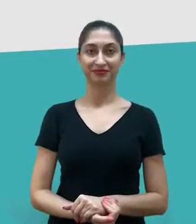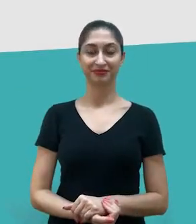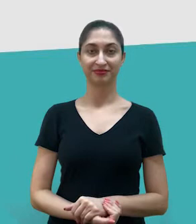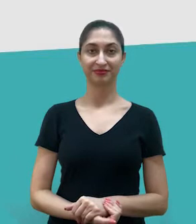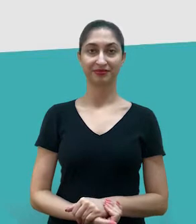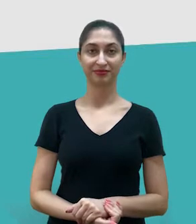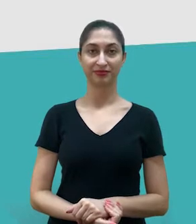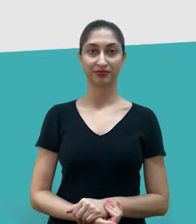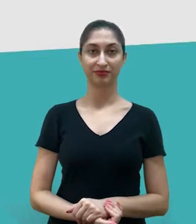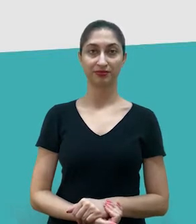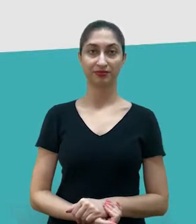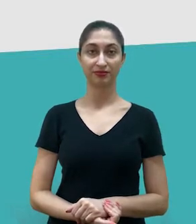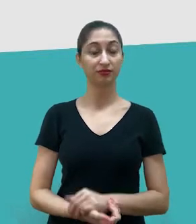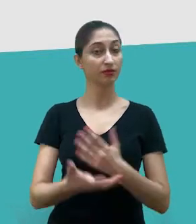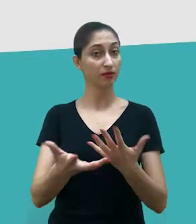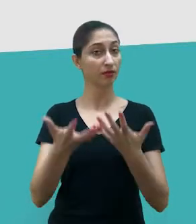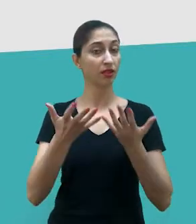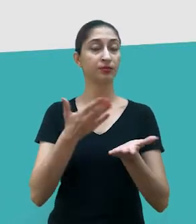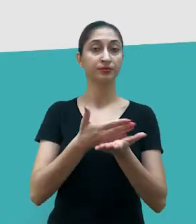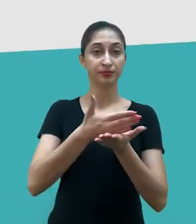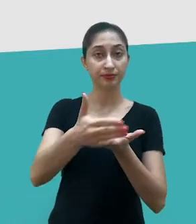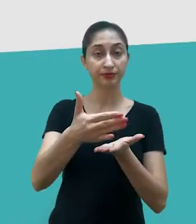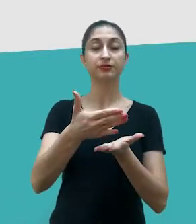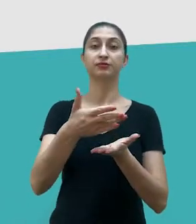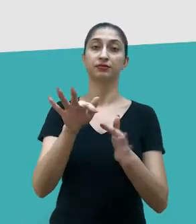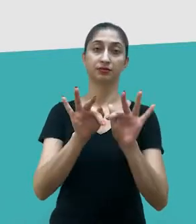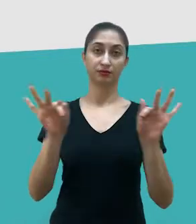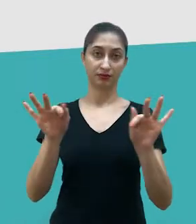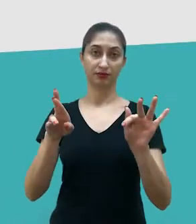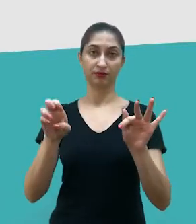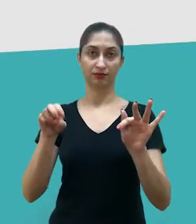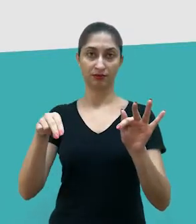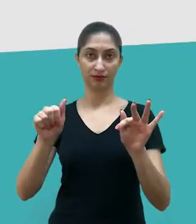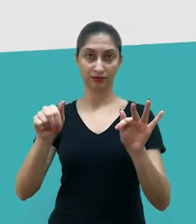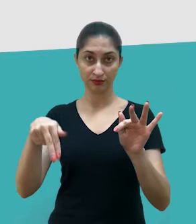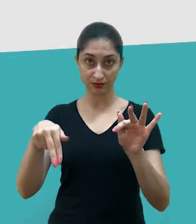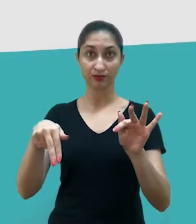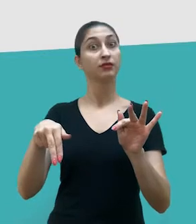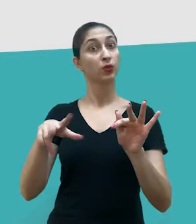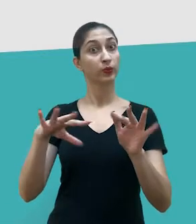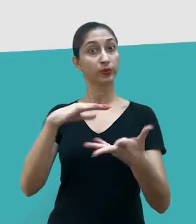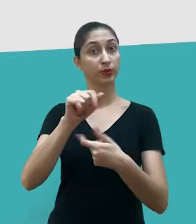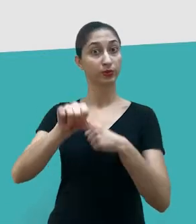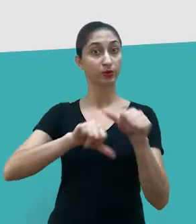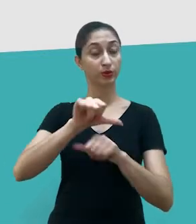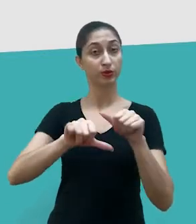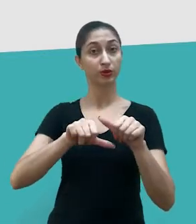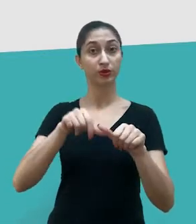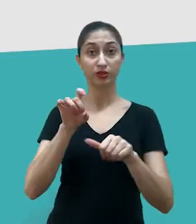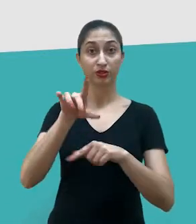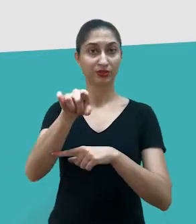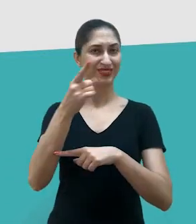Eu gostaria de começar com essa frase do Renan Serrano, que o mundo mudou e só você não viu. Talvez você não